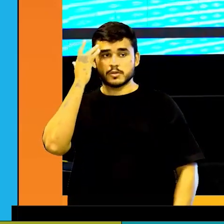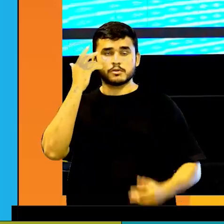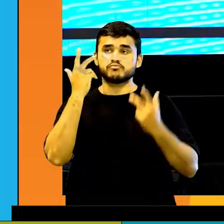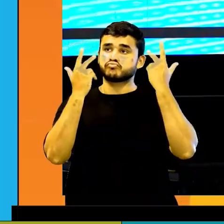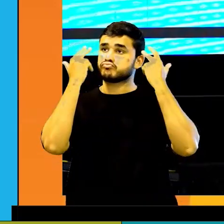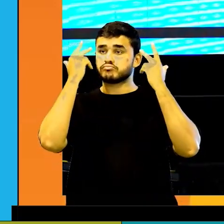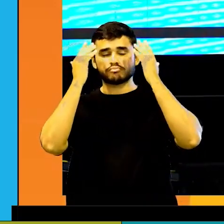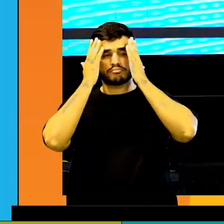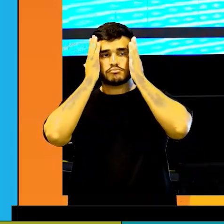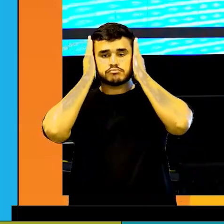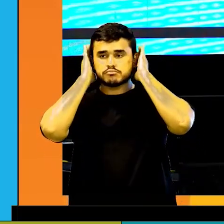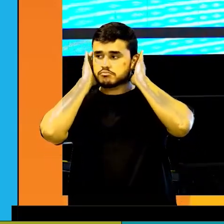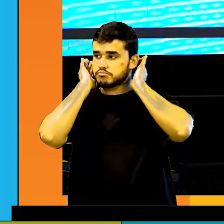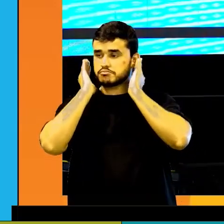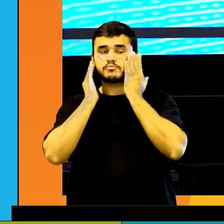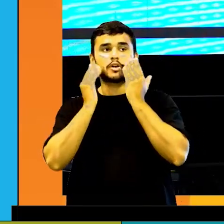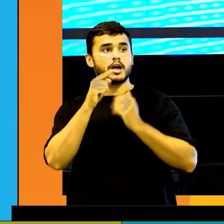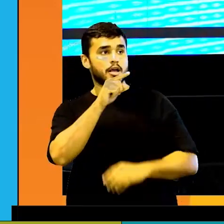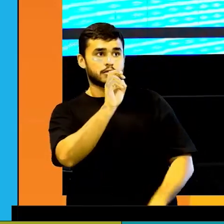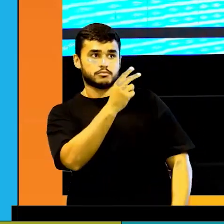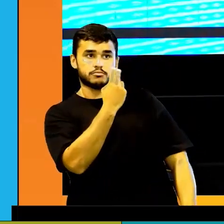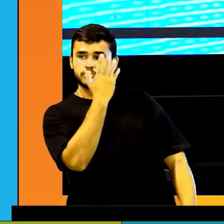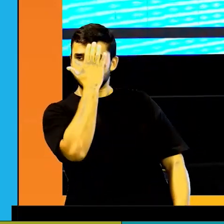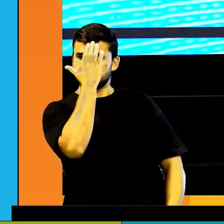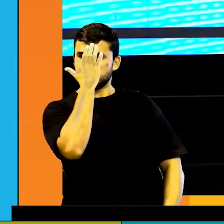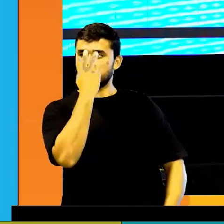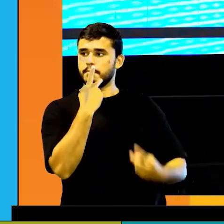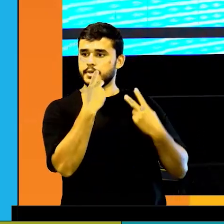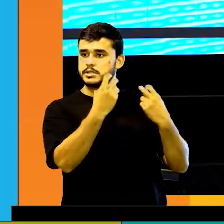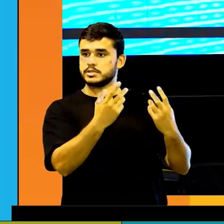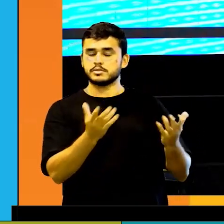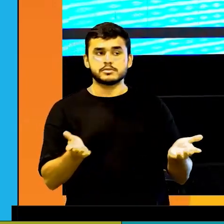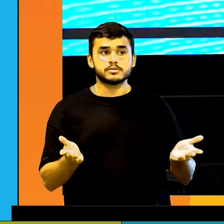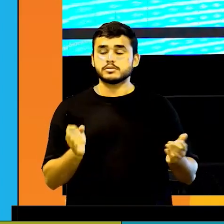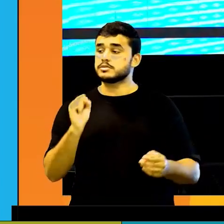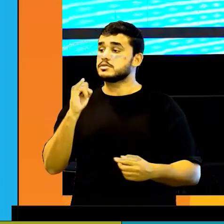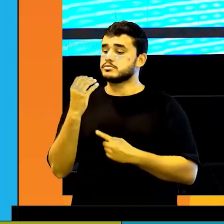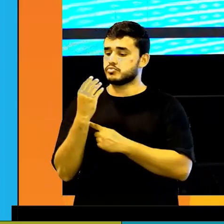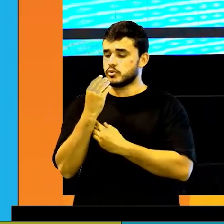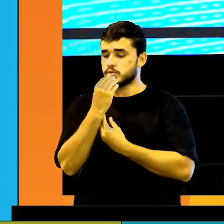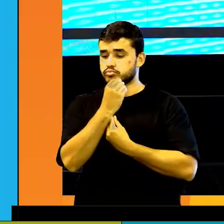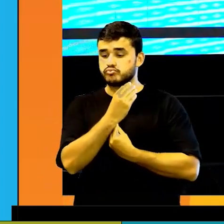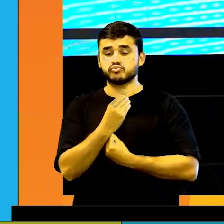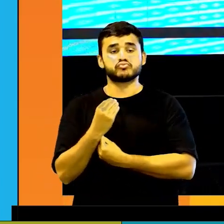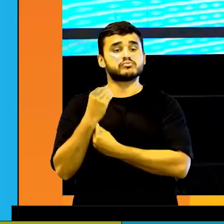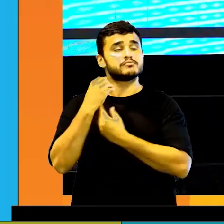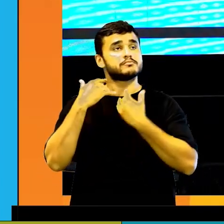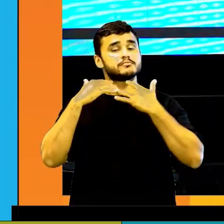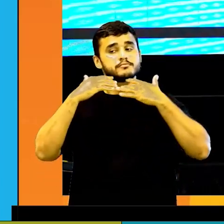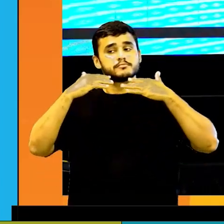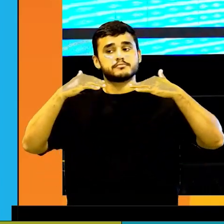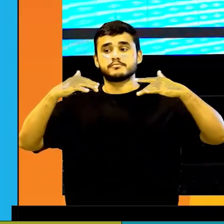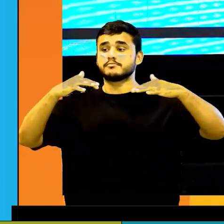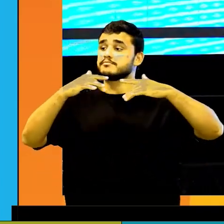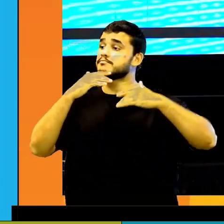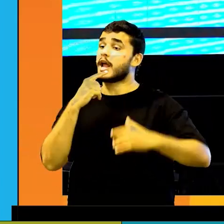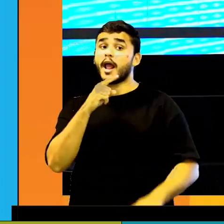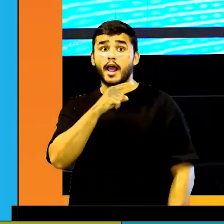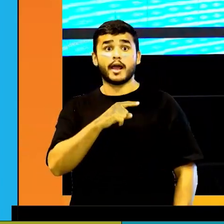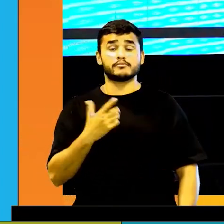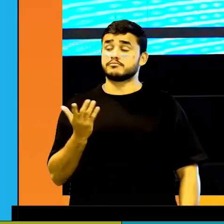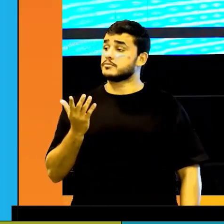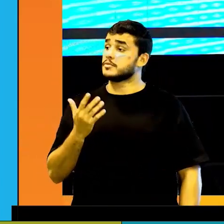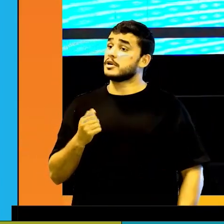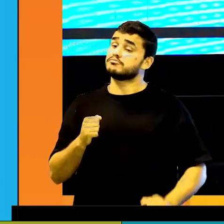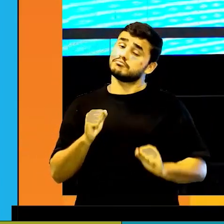que note. Quando você usa um perfume, que haja alguém que te dê um bom cheiro. É gostoso demais. Andar na